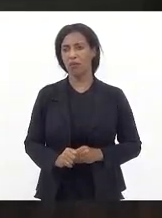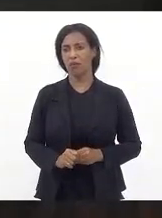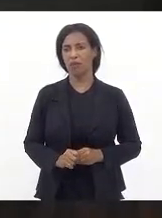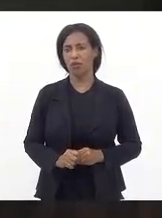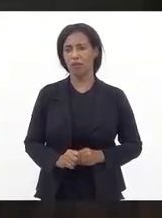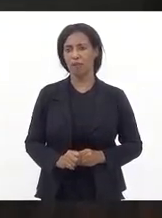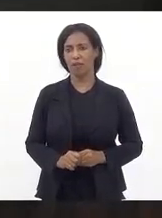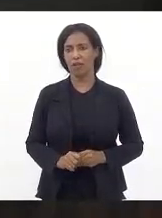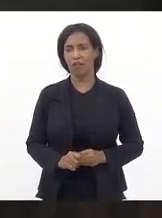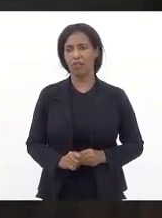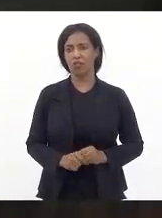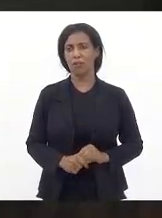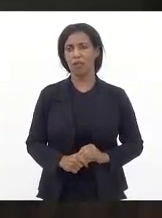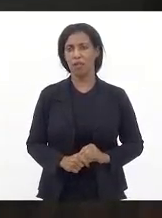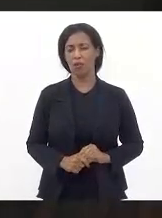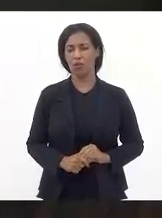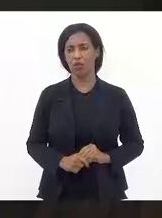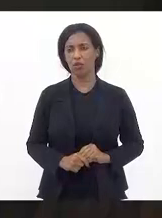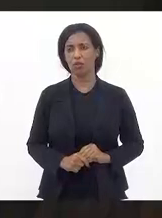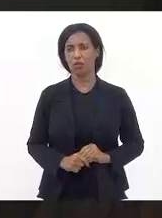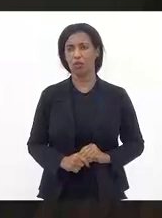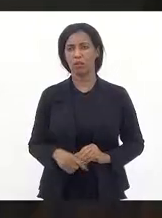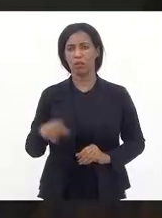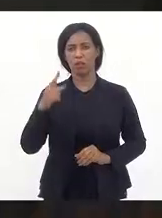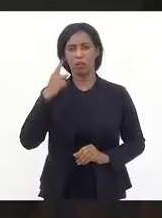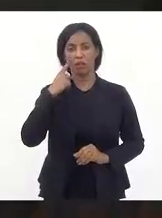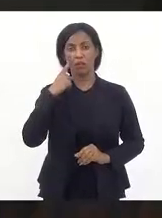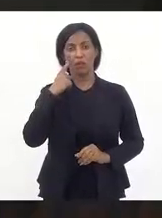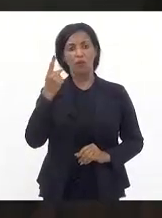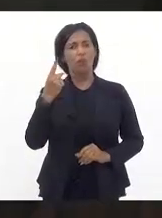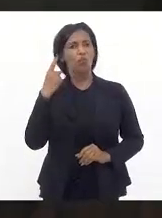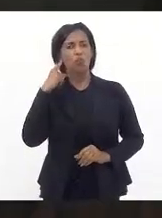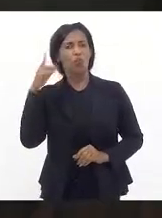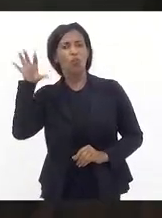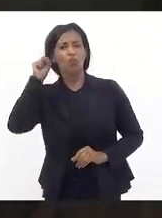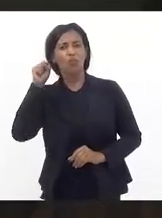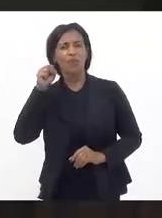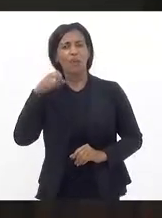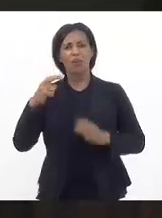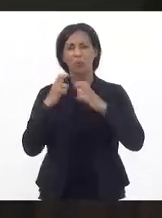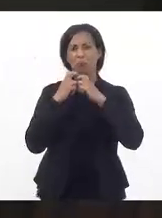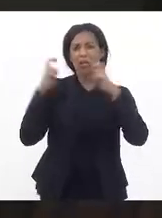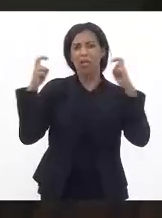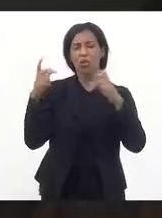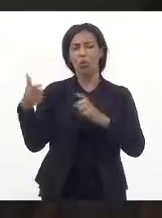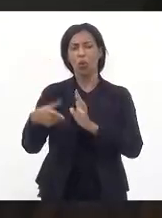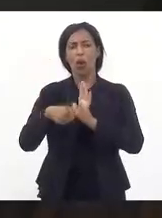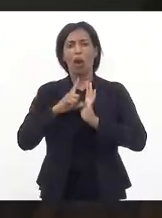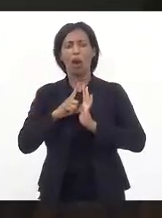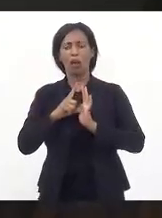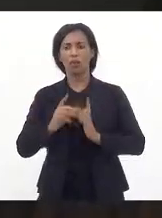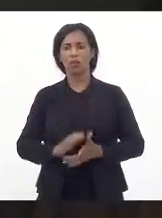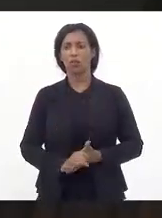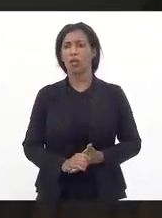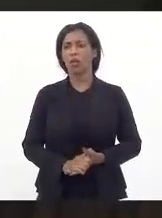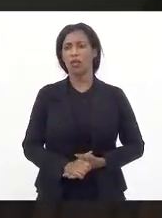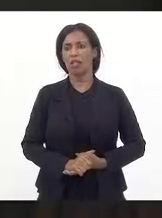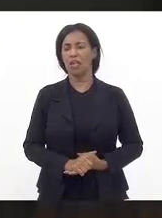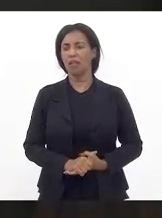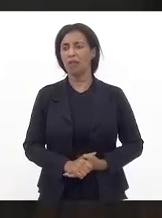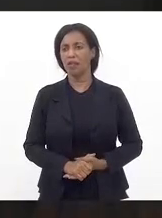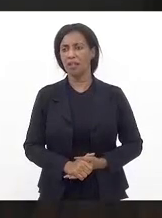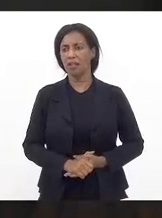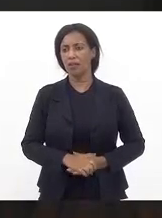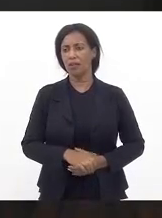justificativa mas não conseguiu ouvir o seu voto foi a galeria gritou antes então eu não posso passar para outra comissão se ouviu o